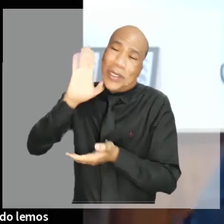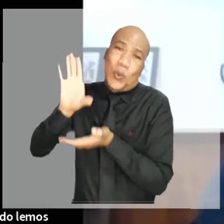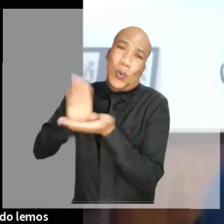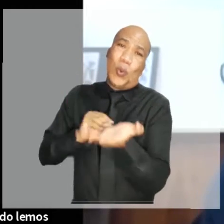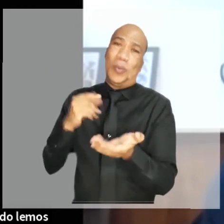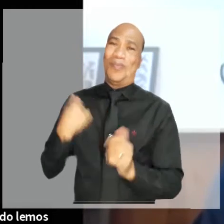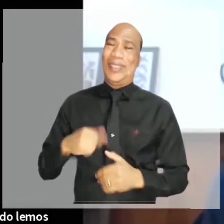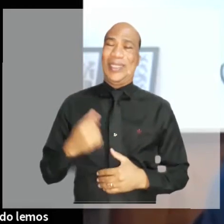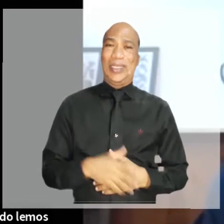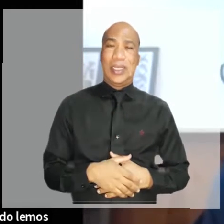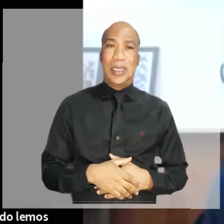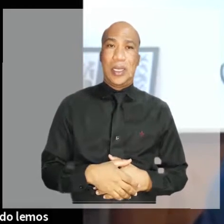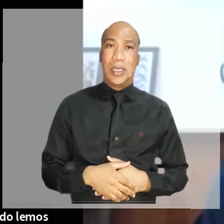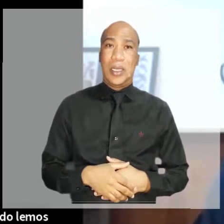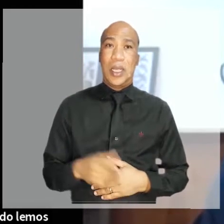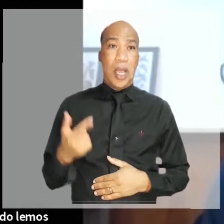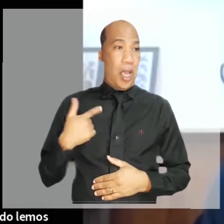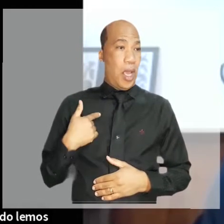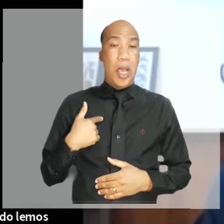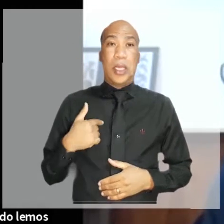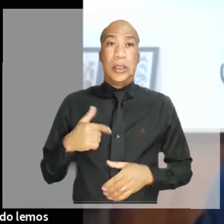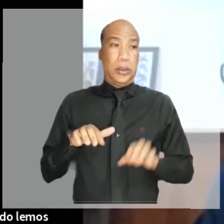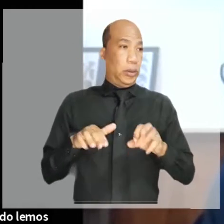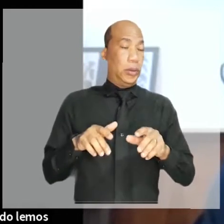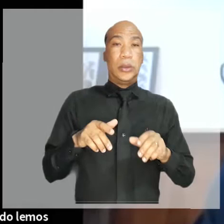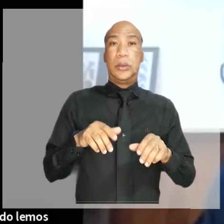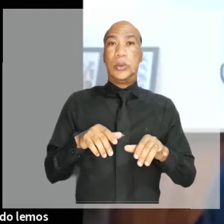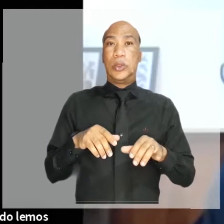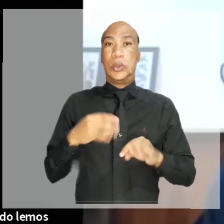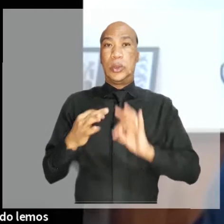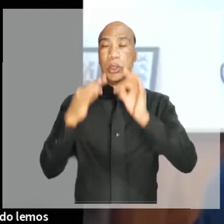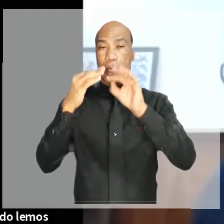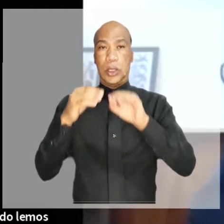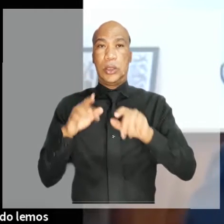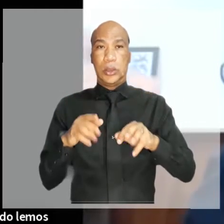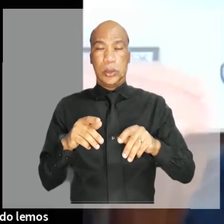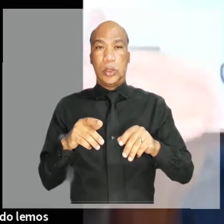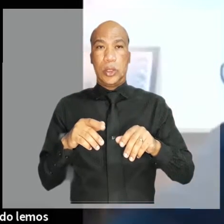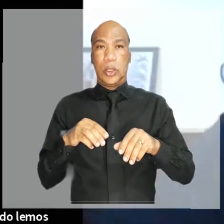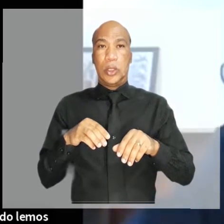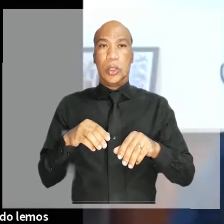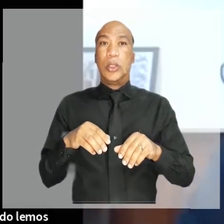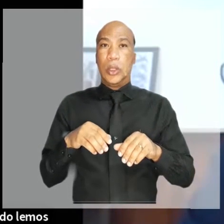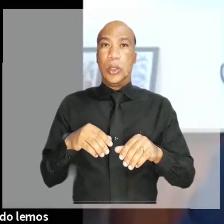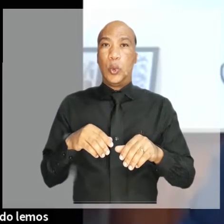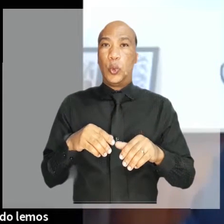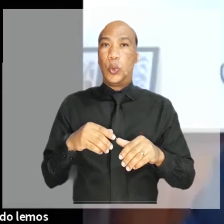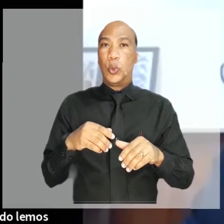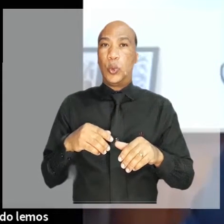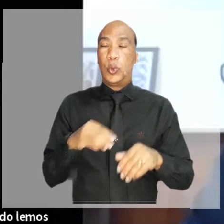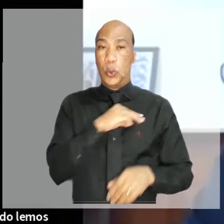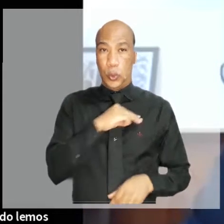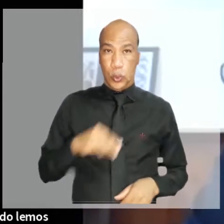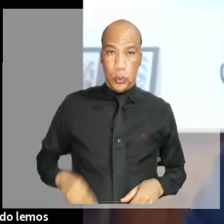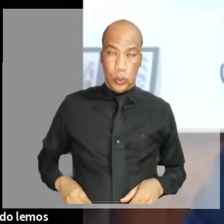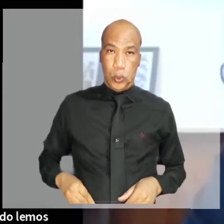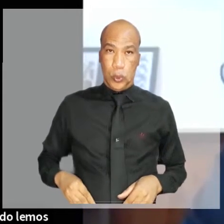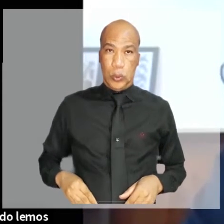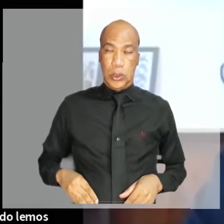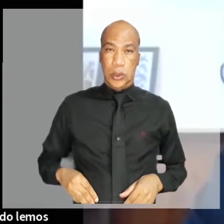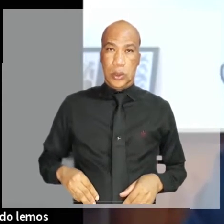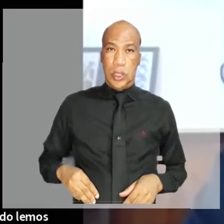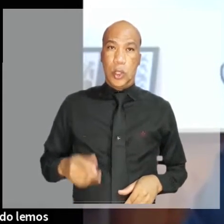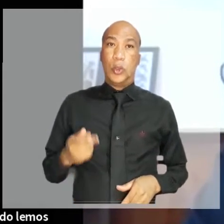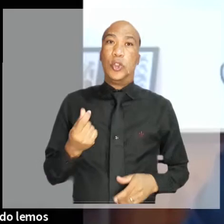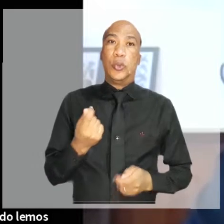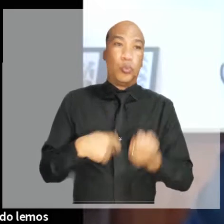Transformação Digital do Ministério da Economia tem feito um bom trabalho nessa área, mas a gente ainda está longe de chegar no patamar